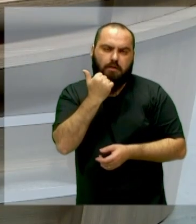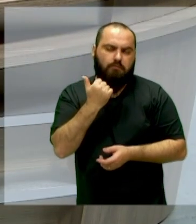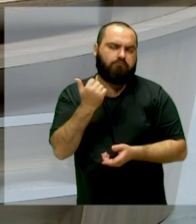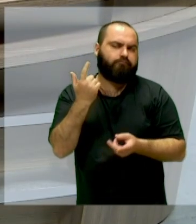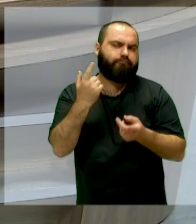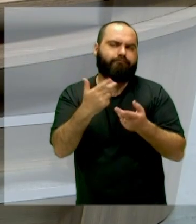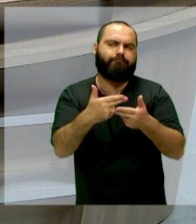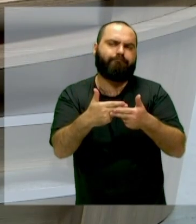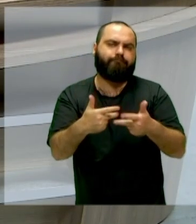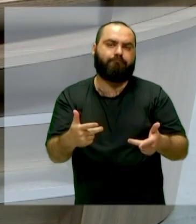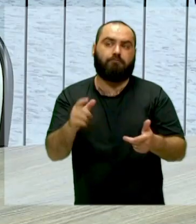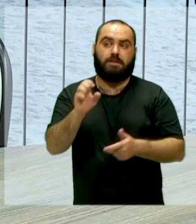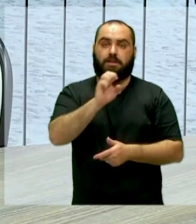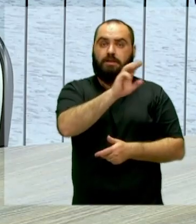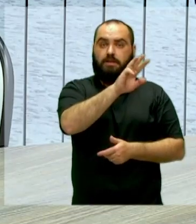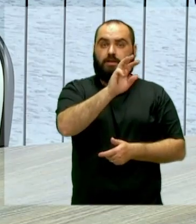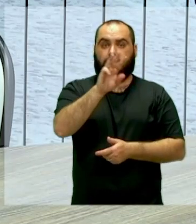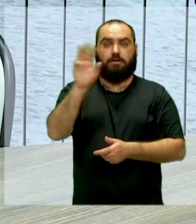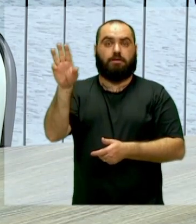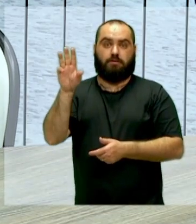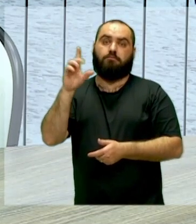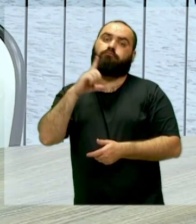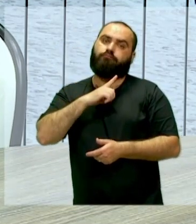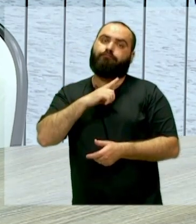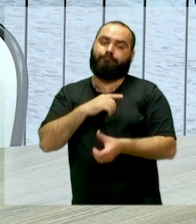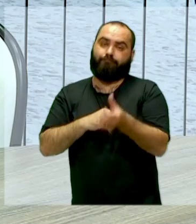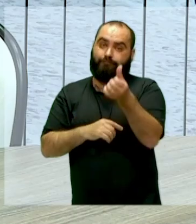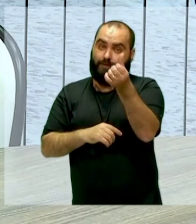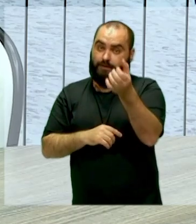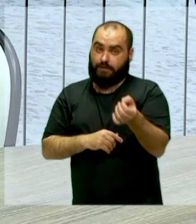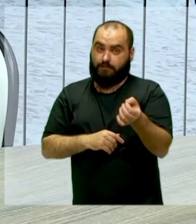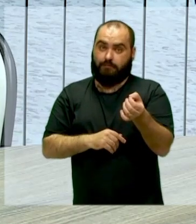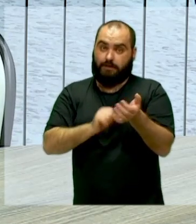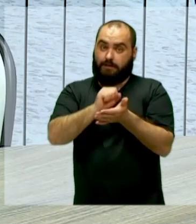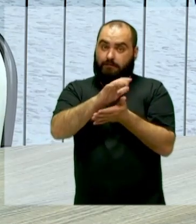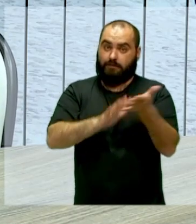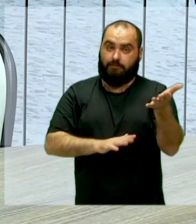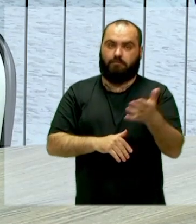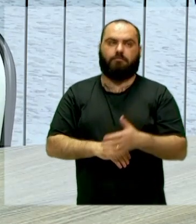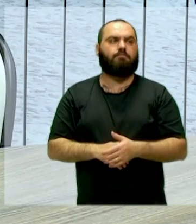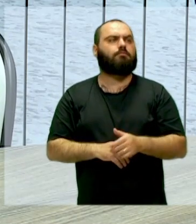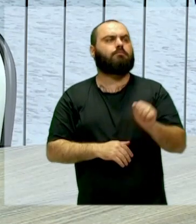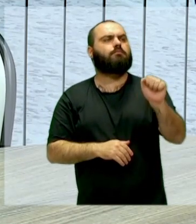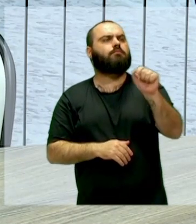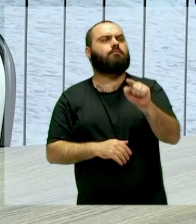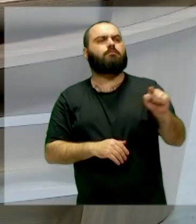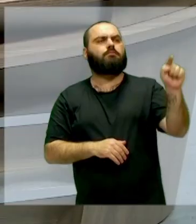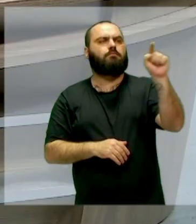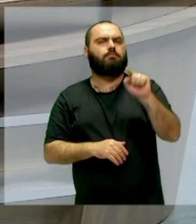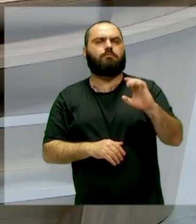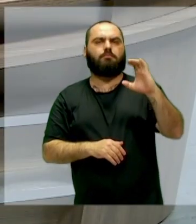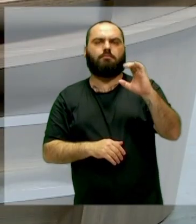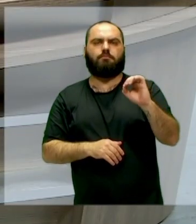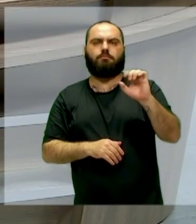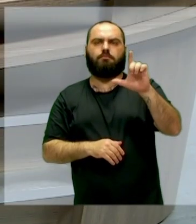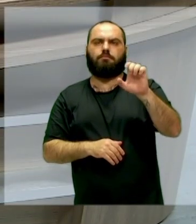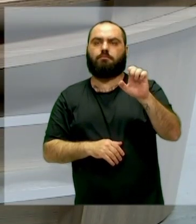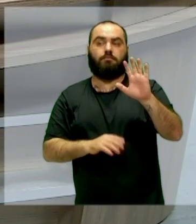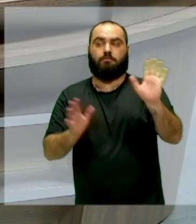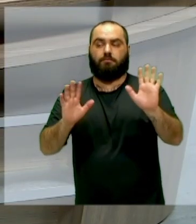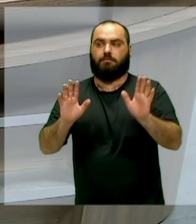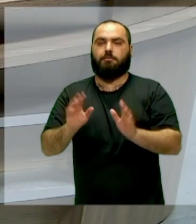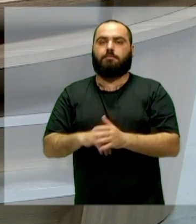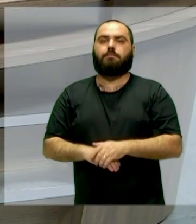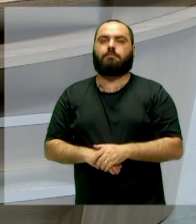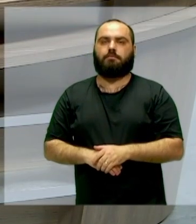isso tudo tá no site são 60 ações né então a gente se perde um pouco falando site é @ coletivo eh não